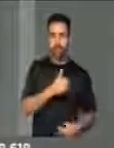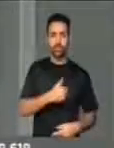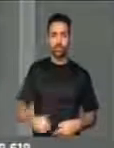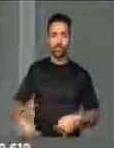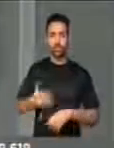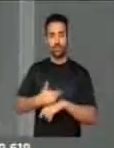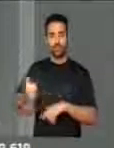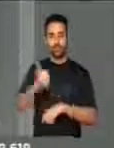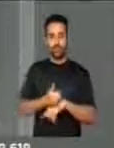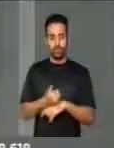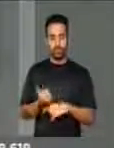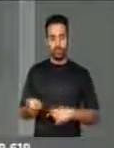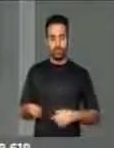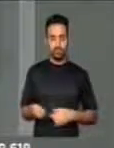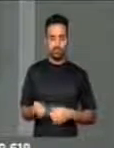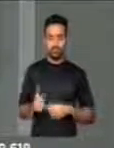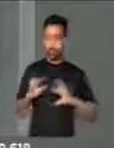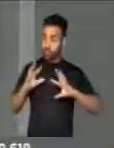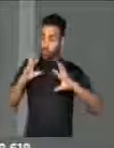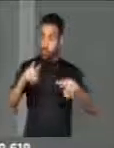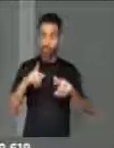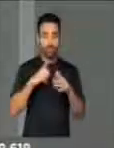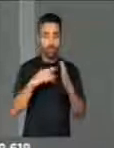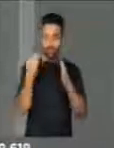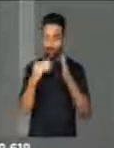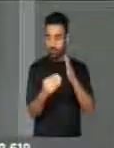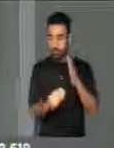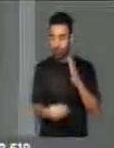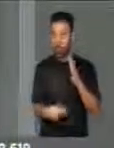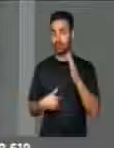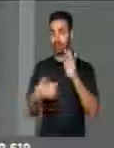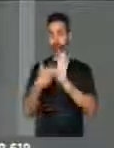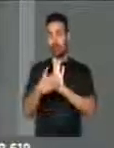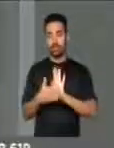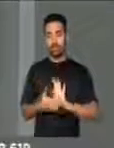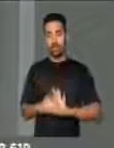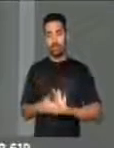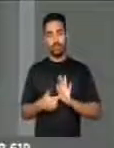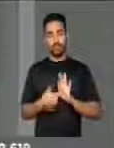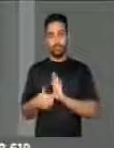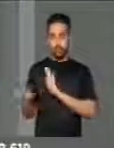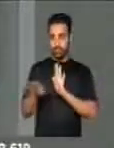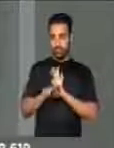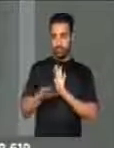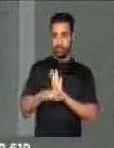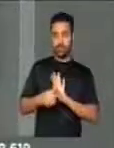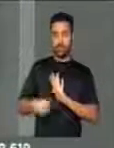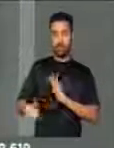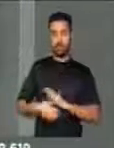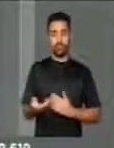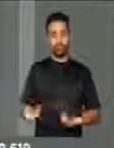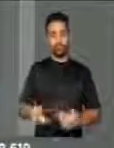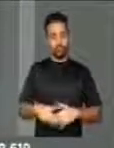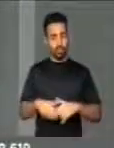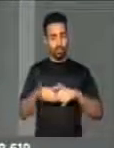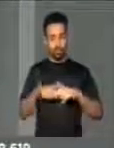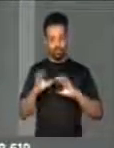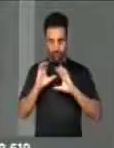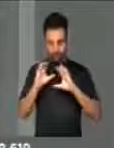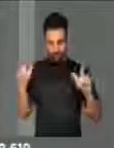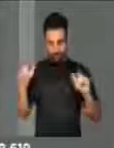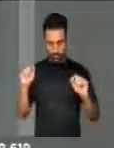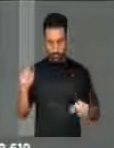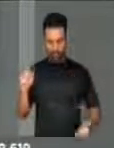golpista. Tudo isso está previsto nessas propostas que estão chegando aqui. Por isso, obviamente,